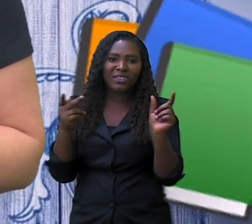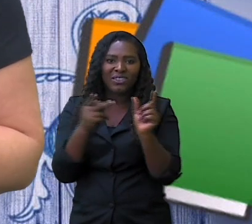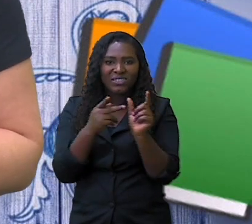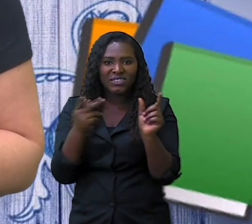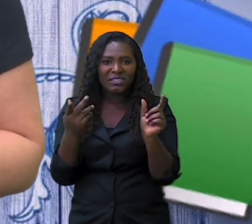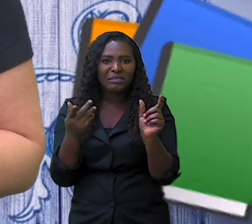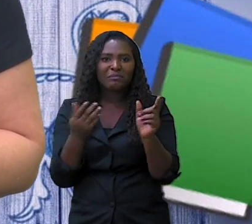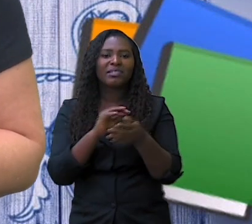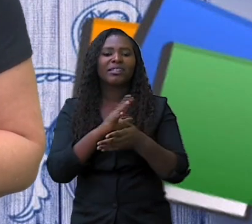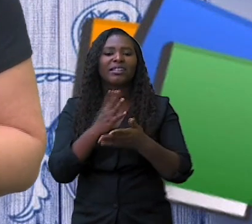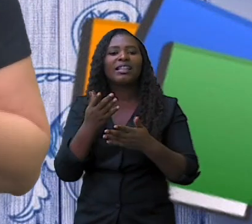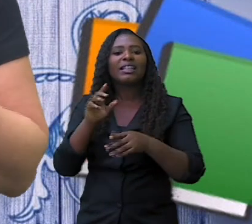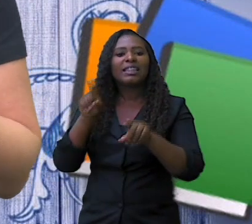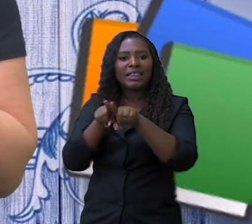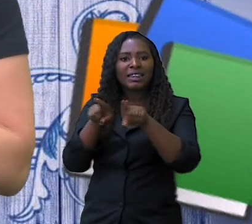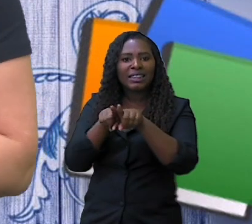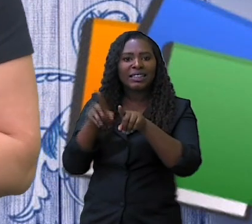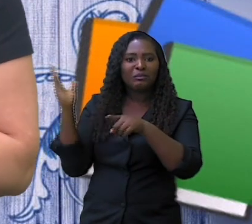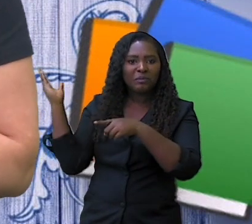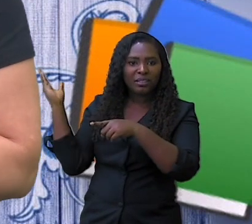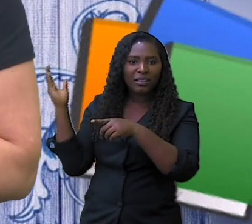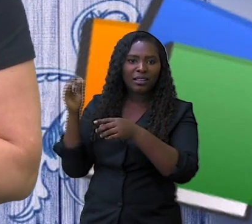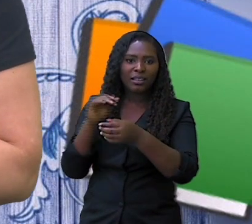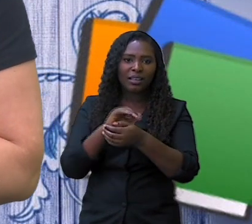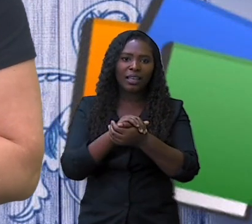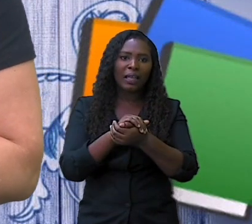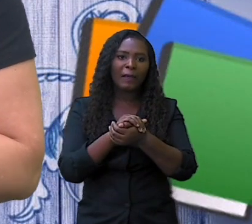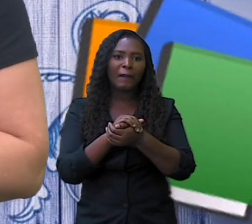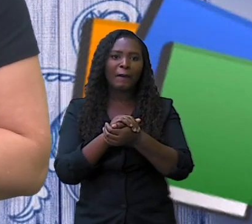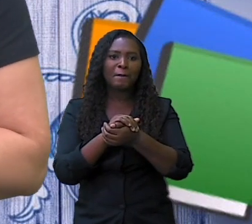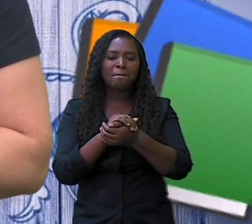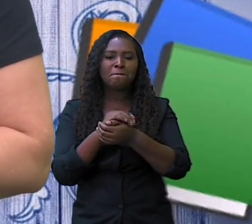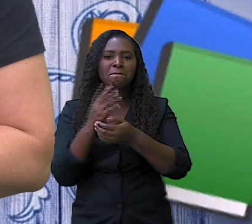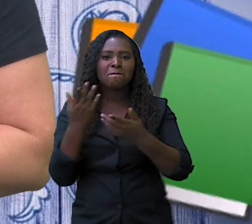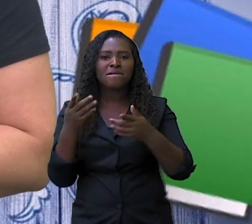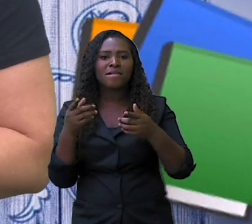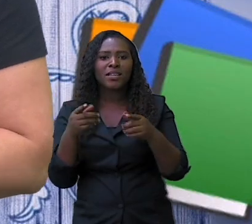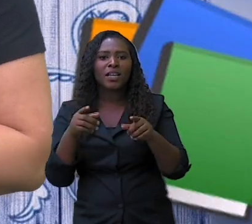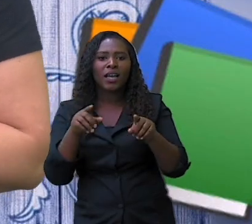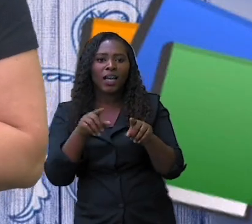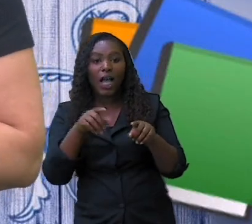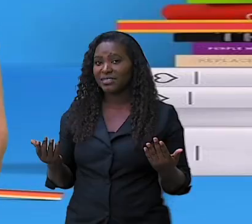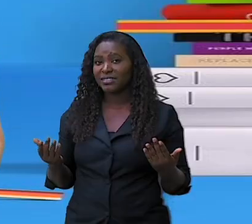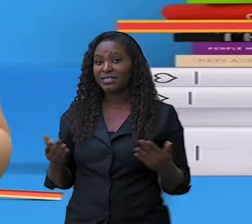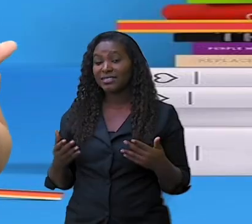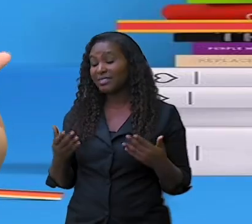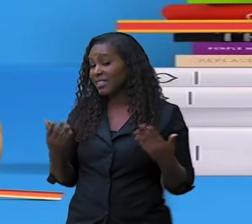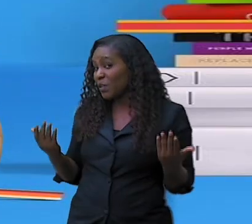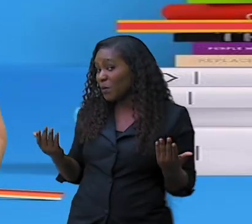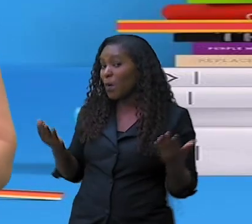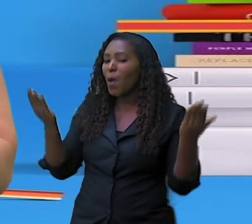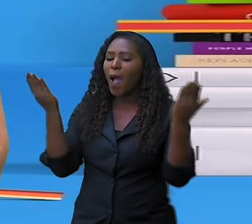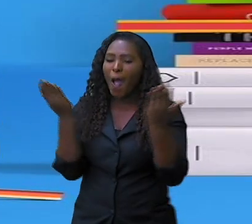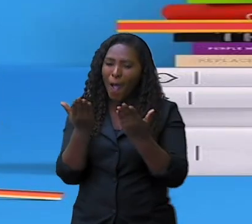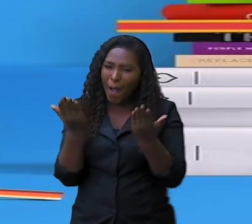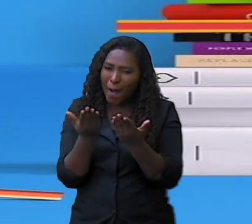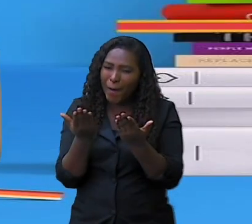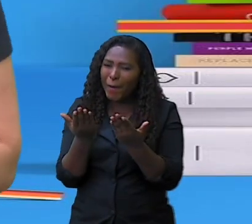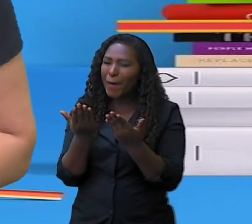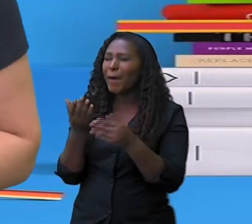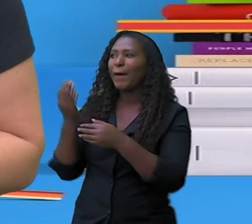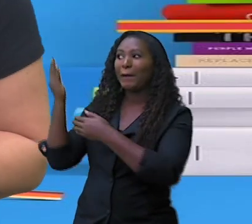as, suas, duas e animadas são adjuntos adnominais. Ótimo! Agora chegou o momento do